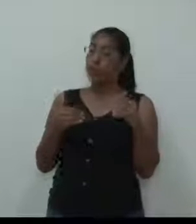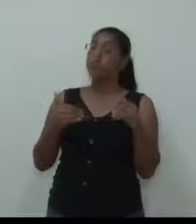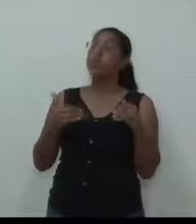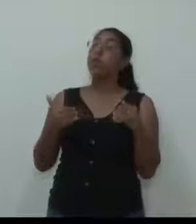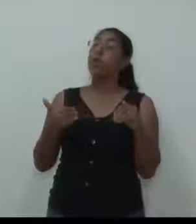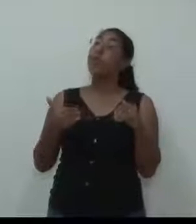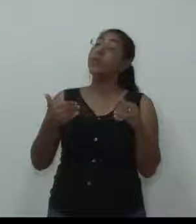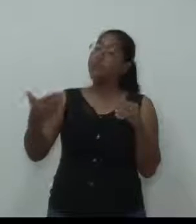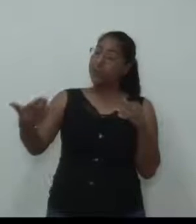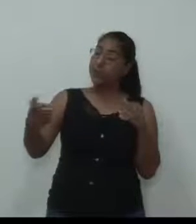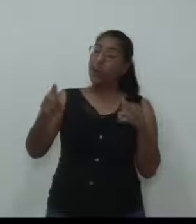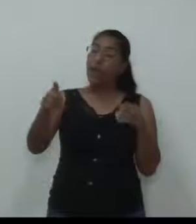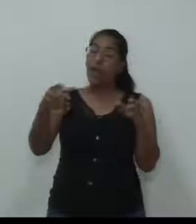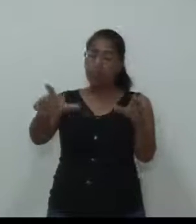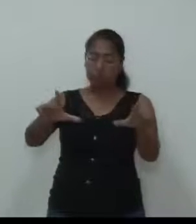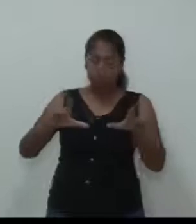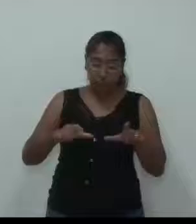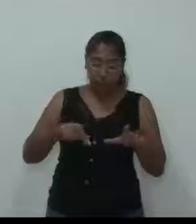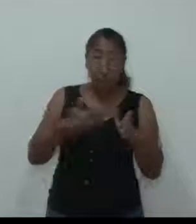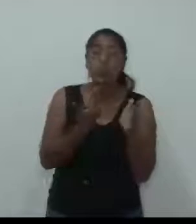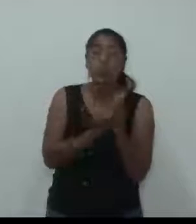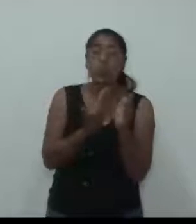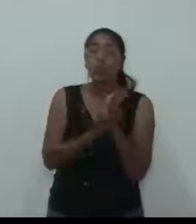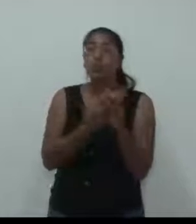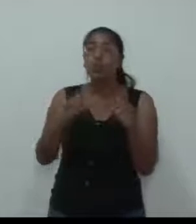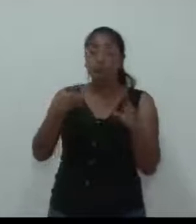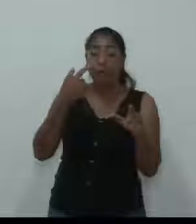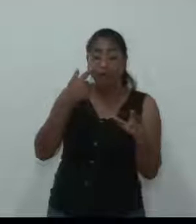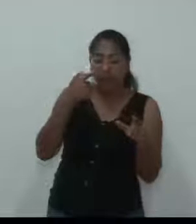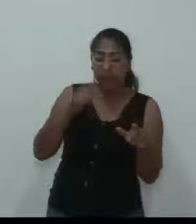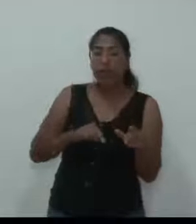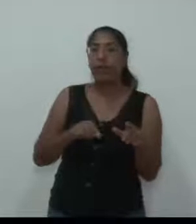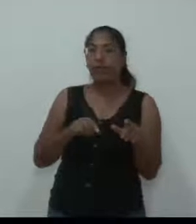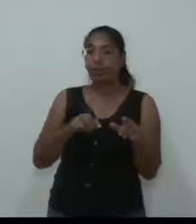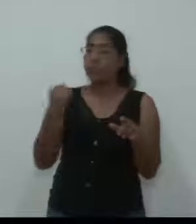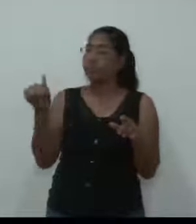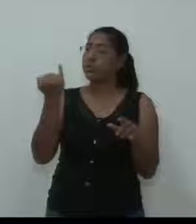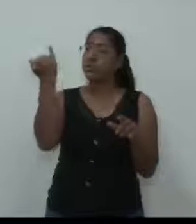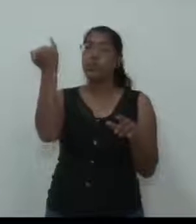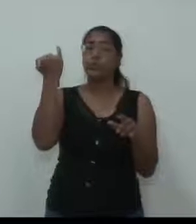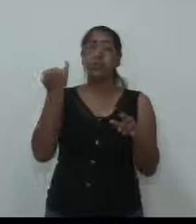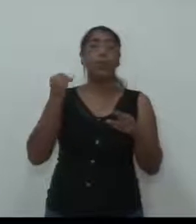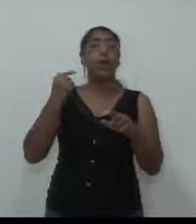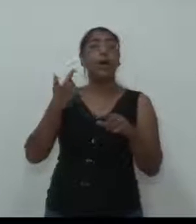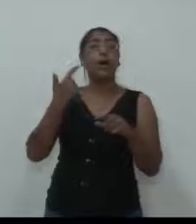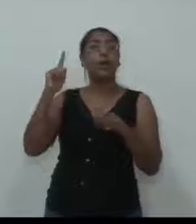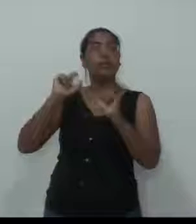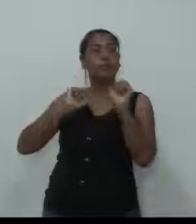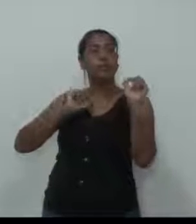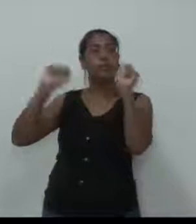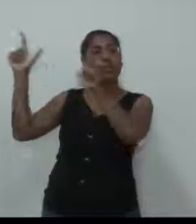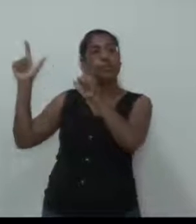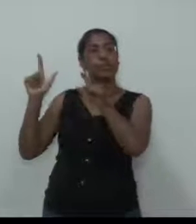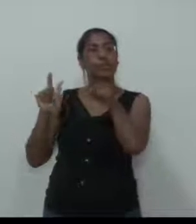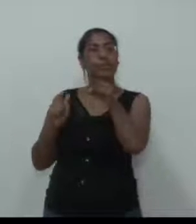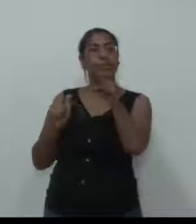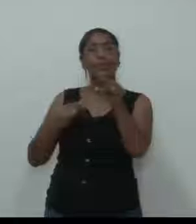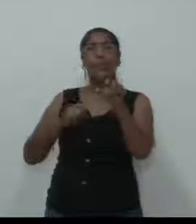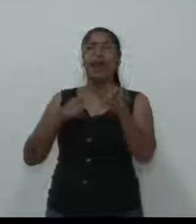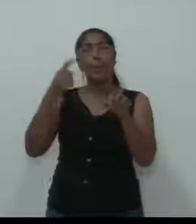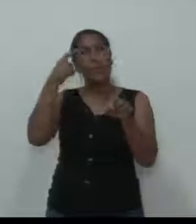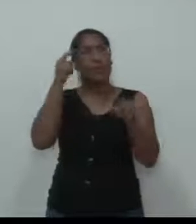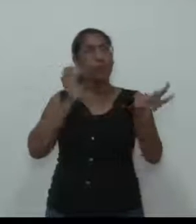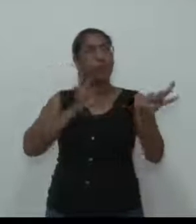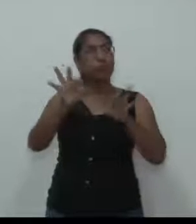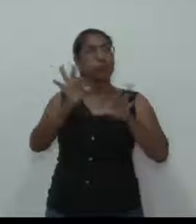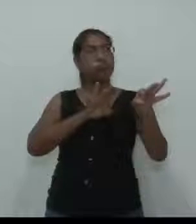esse estudo, da onde é a demanda. Pode colocar, por favor, o outro quadro? Porque quando a gente pensa na elaboração de um plano de